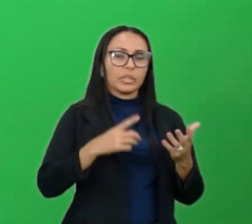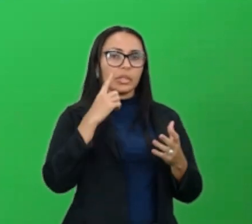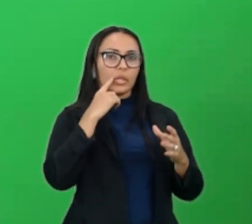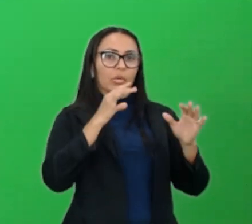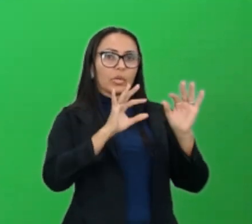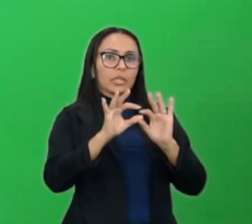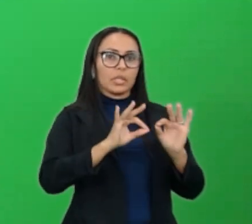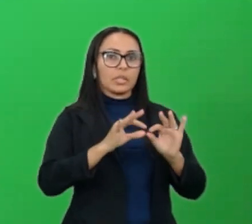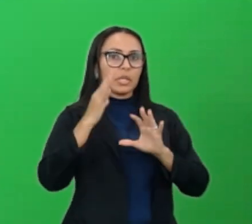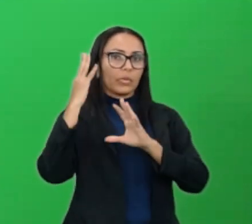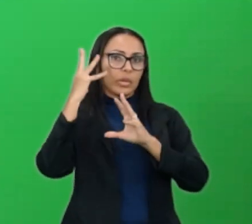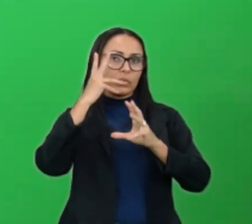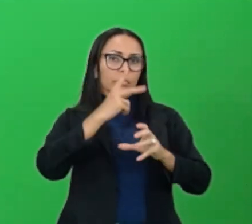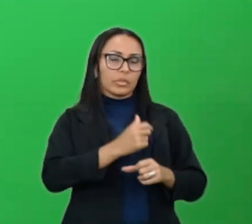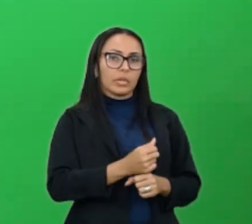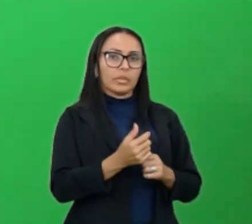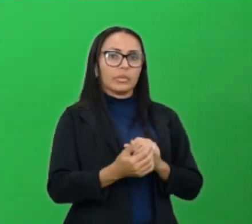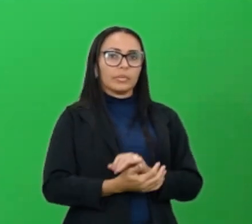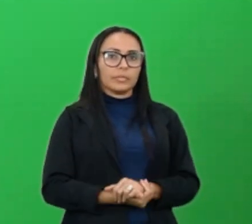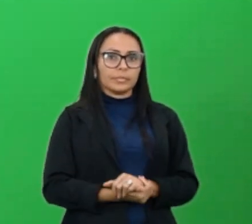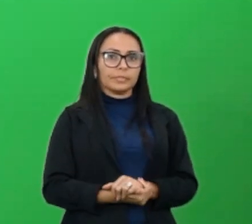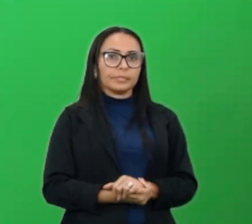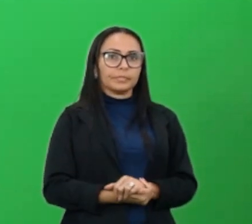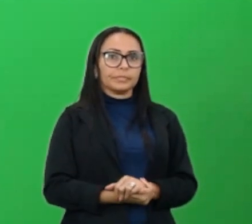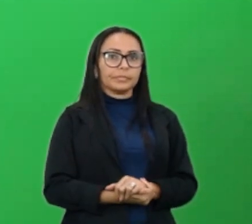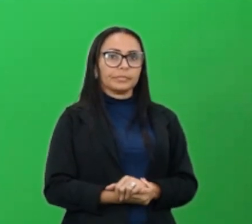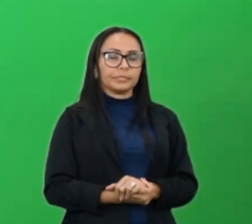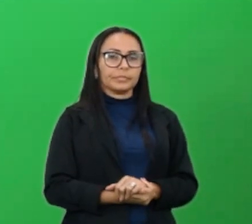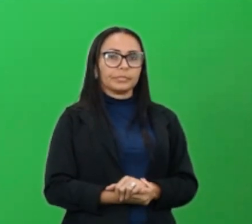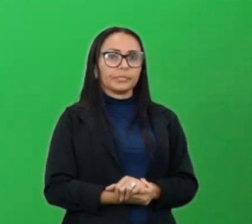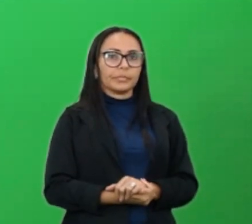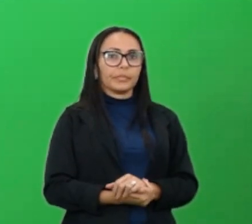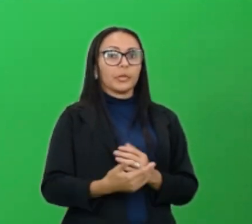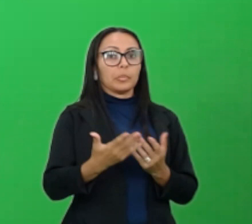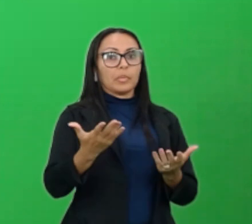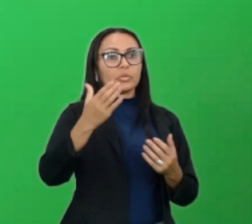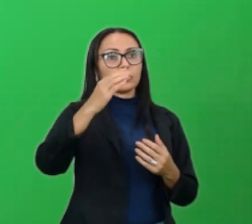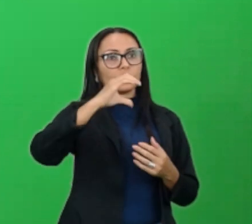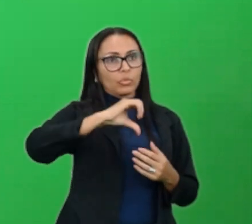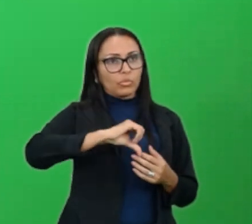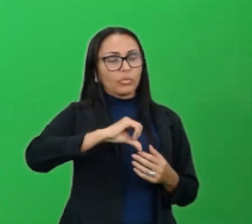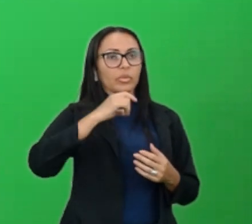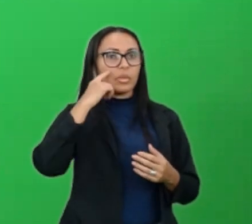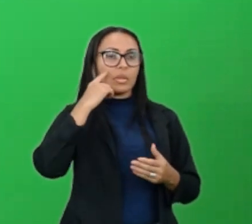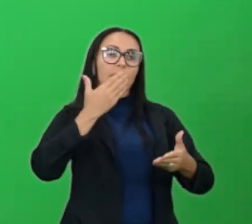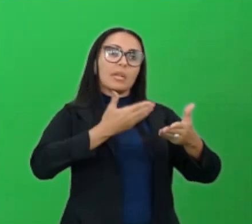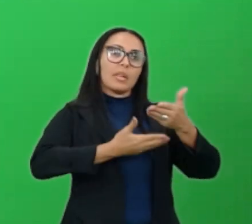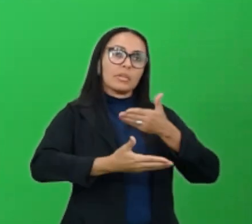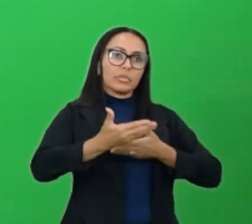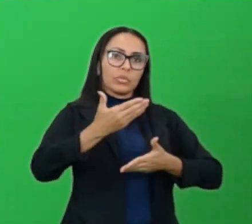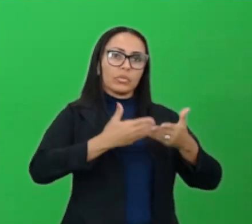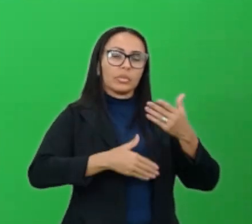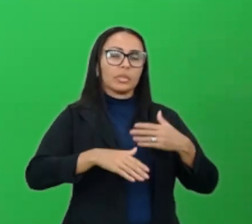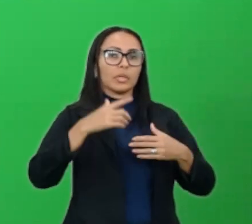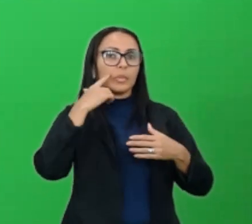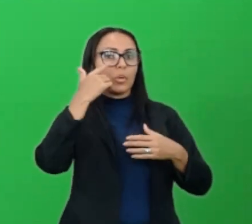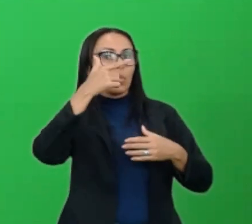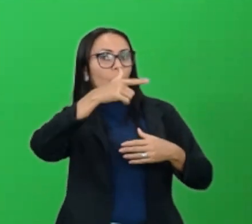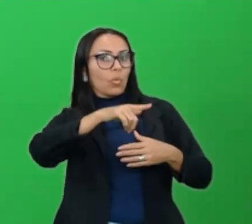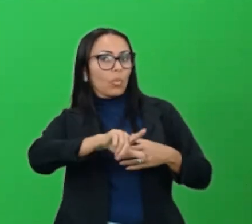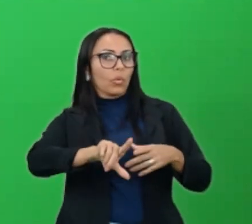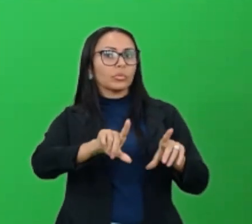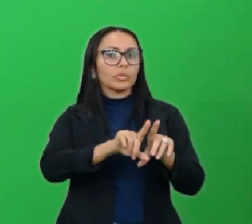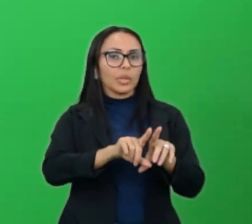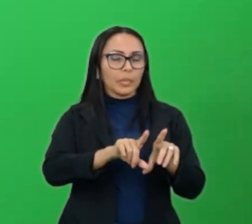discriminada. Tá? No passo 9, relaciona-se o indicador com outros indicadores, Então, por